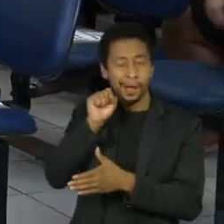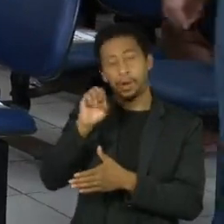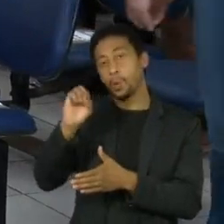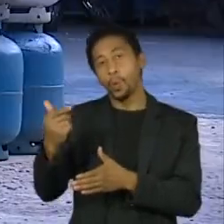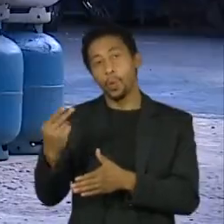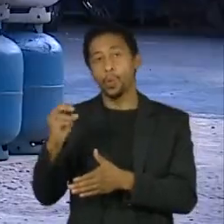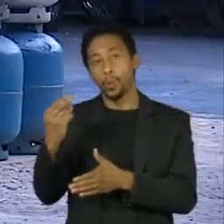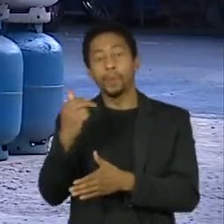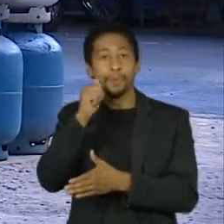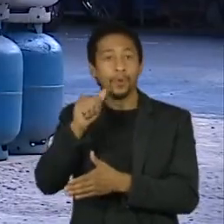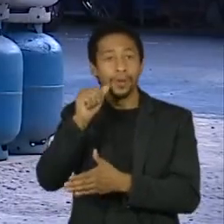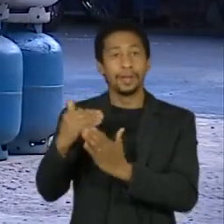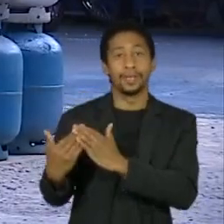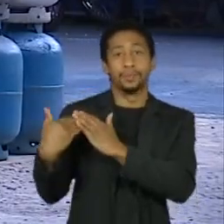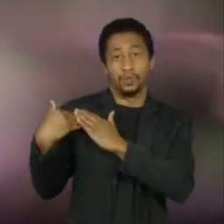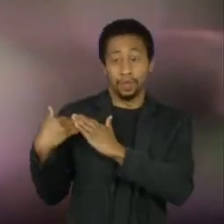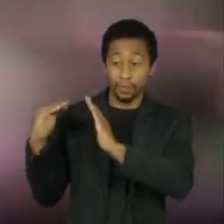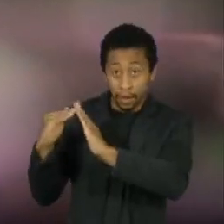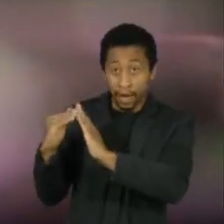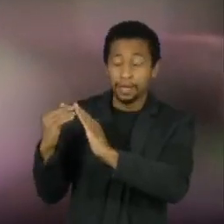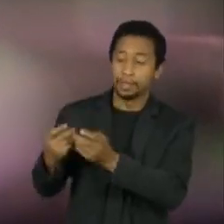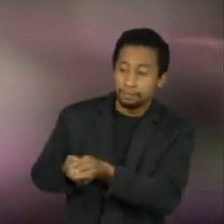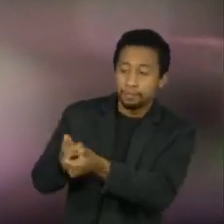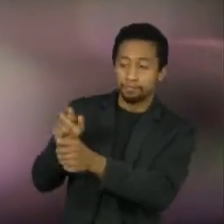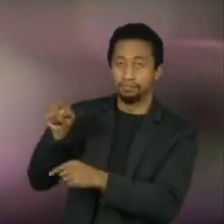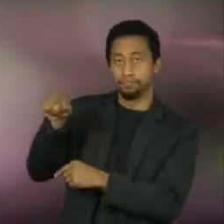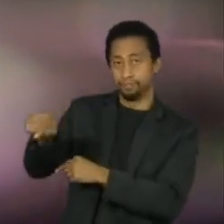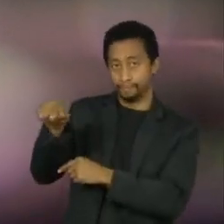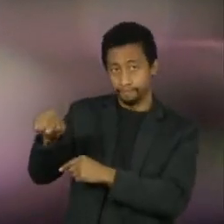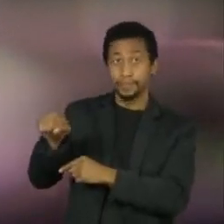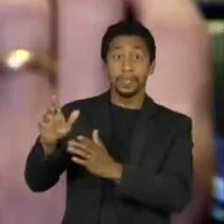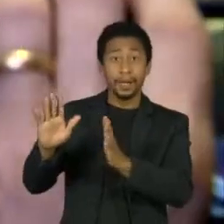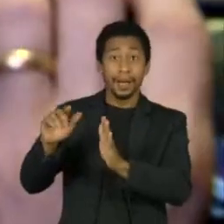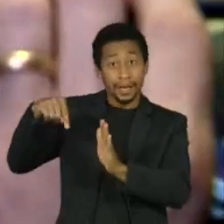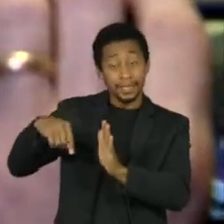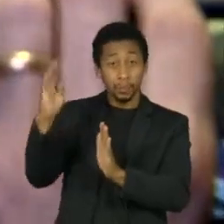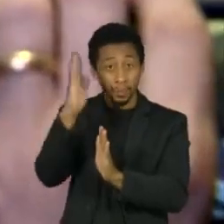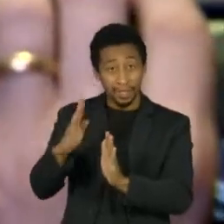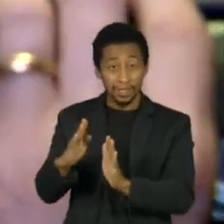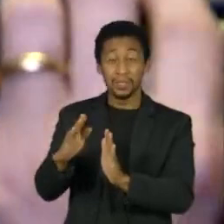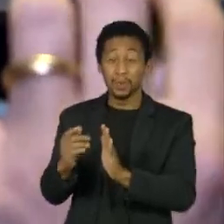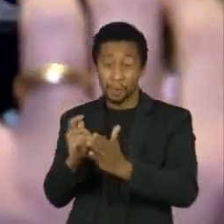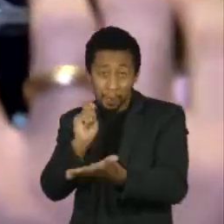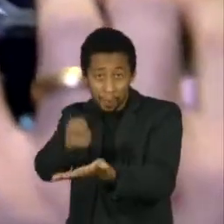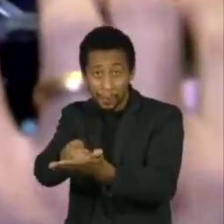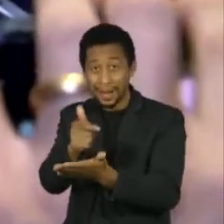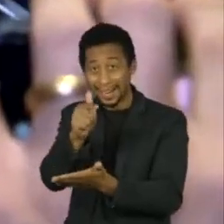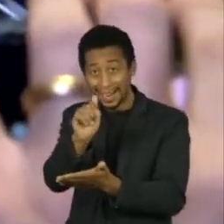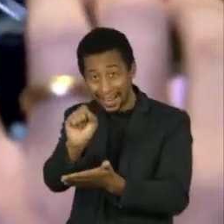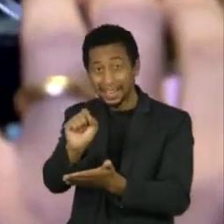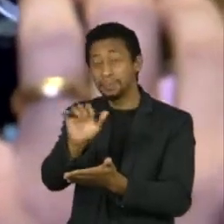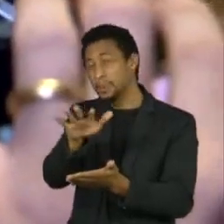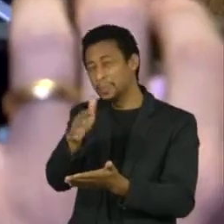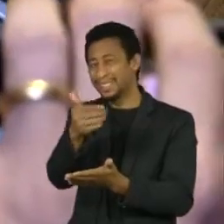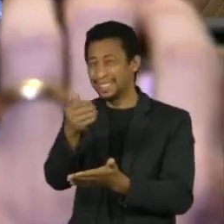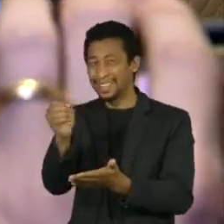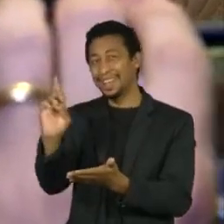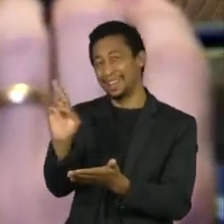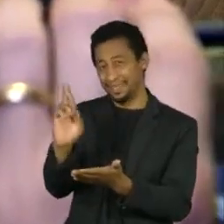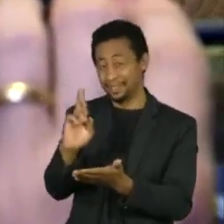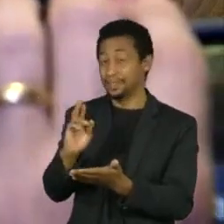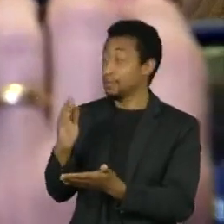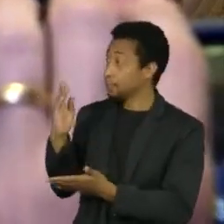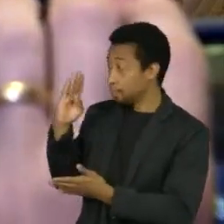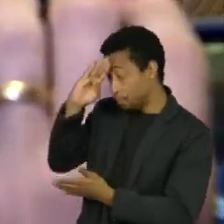duração de cinco anos o preço médio do gás de cozinha no Brasil chegou a mais de 100 reais o governo federal Vai utilizar o programa social auxílio